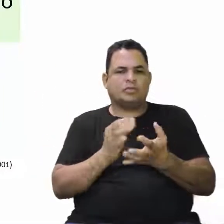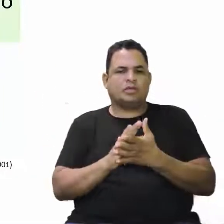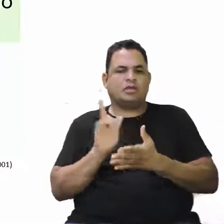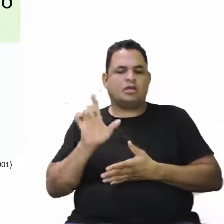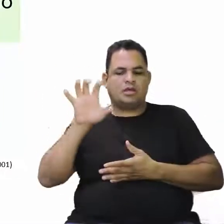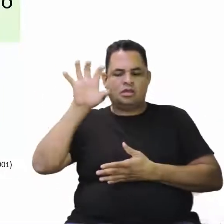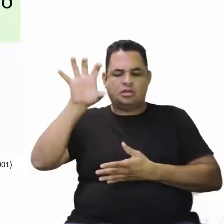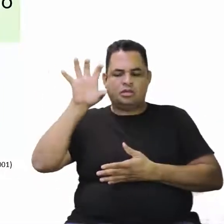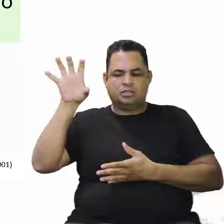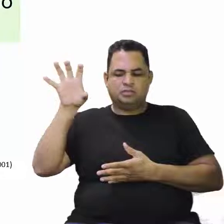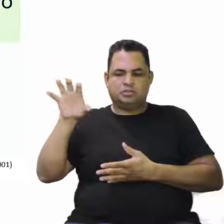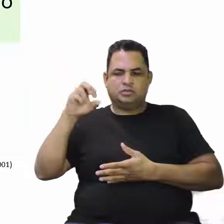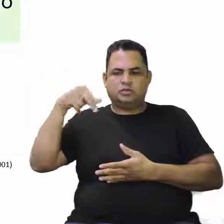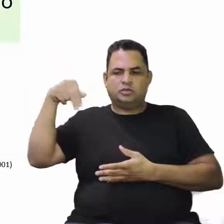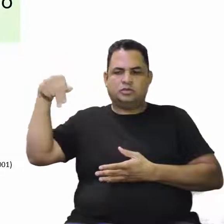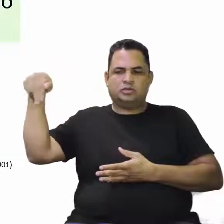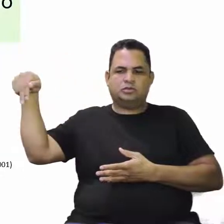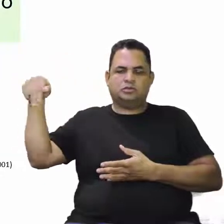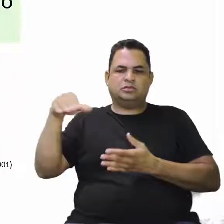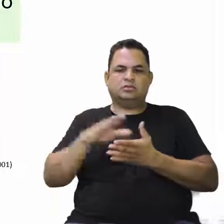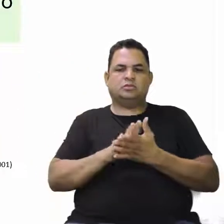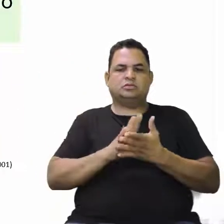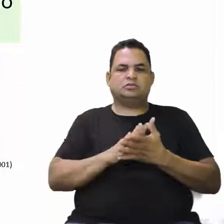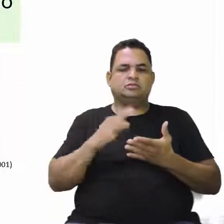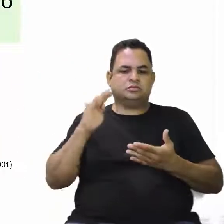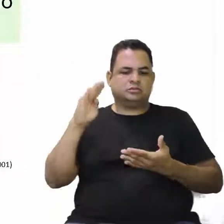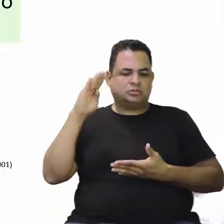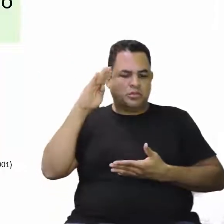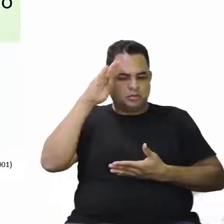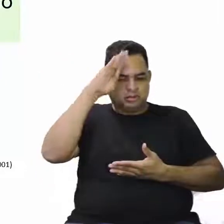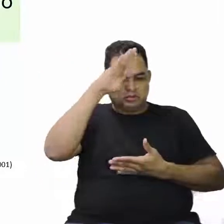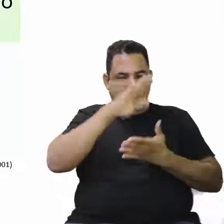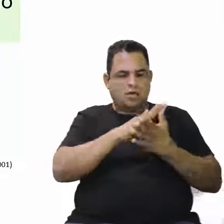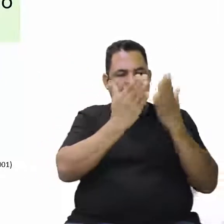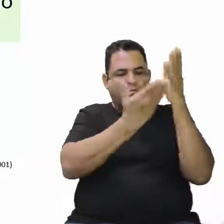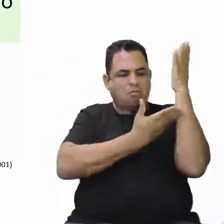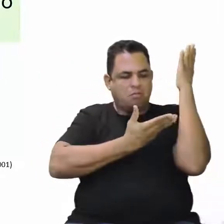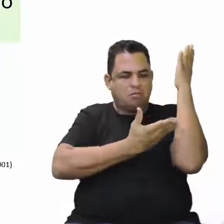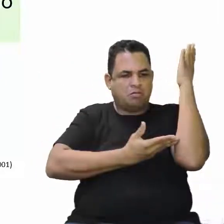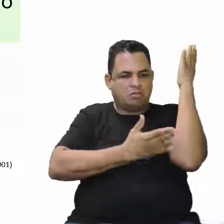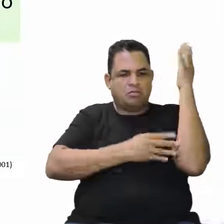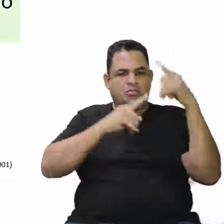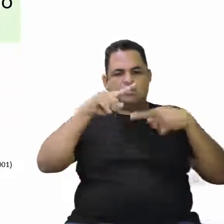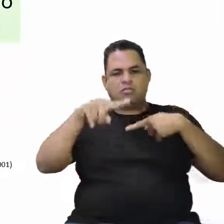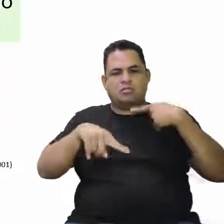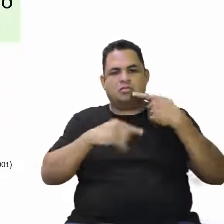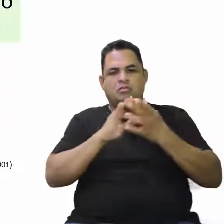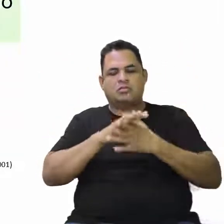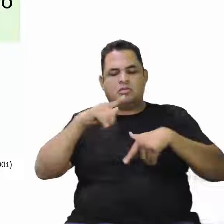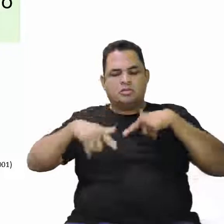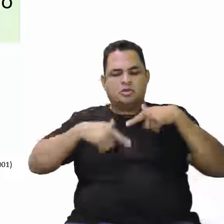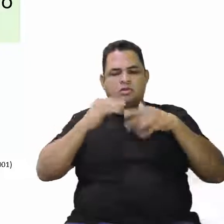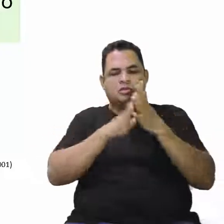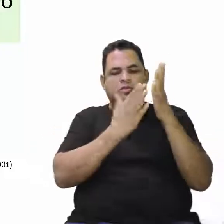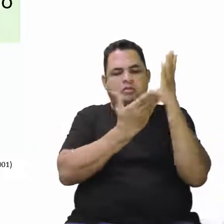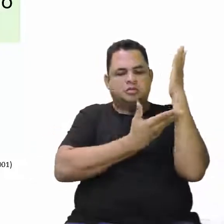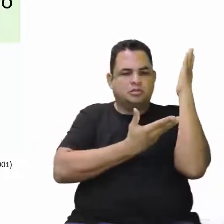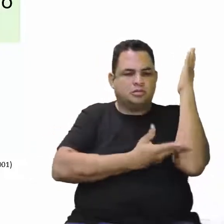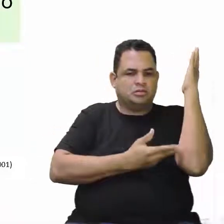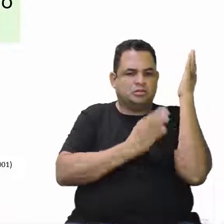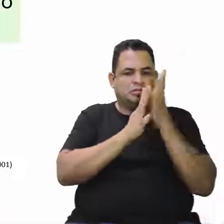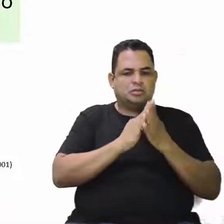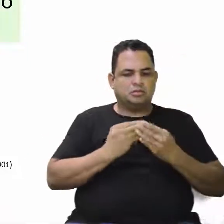intensa na região do Nordeste, os soldados também da borracha depois, com a produção da borracha para